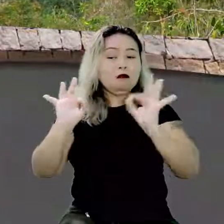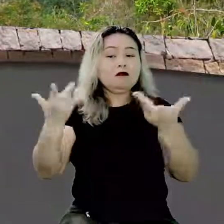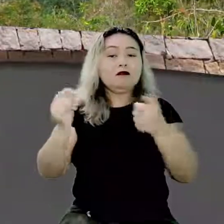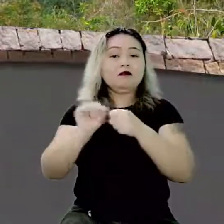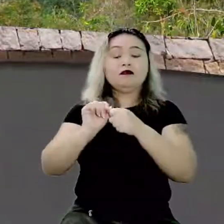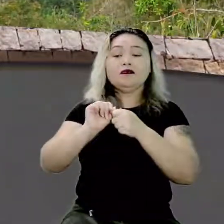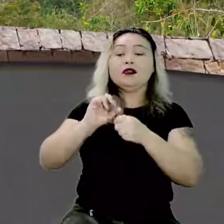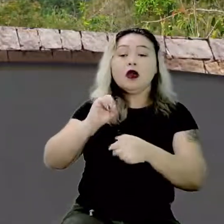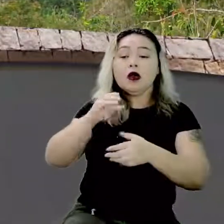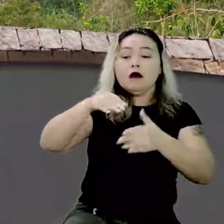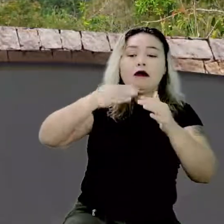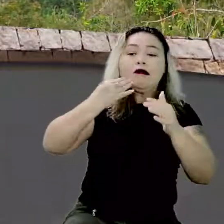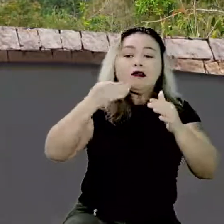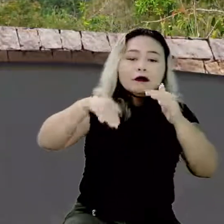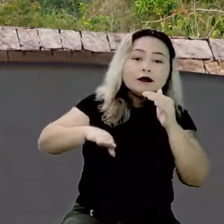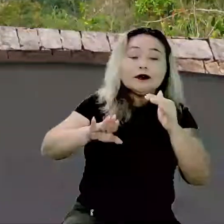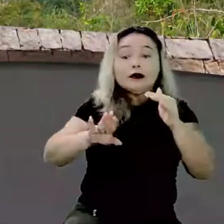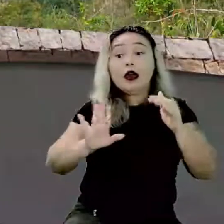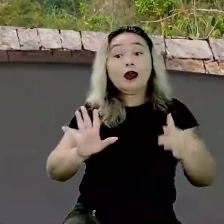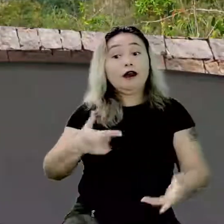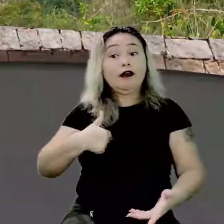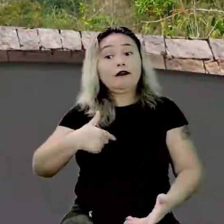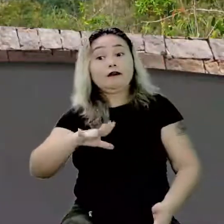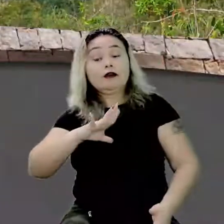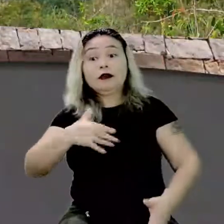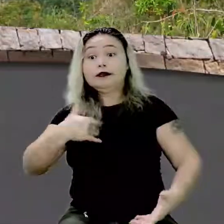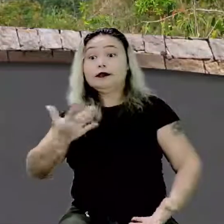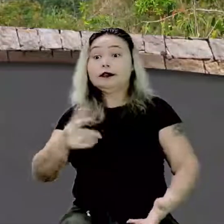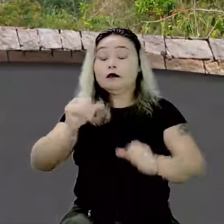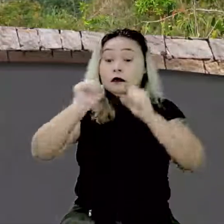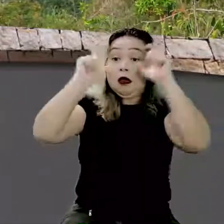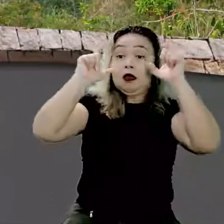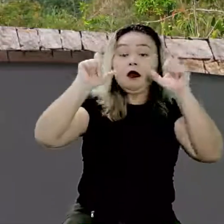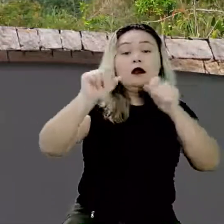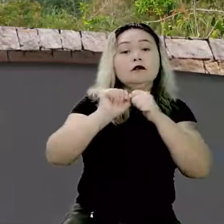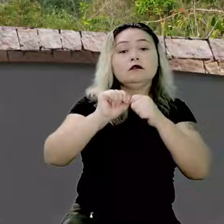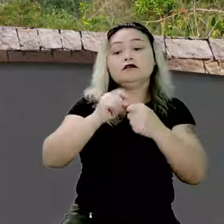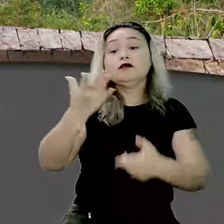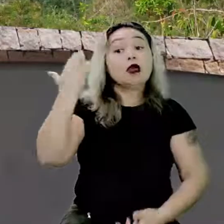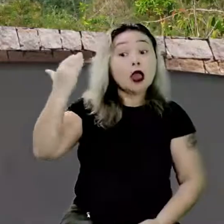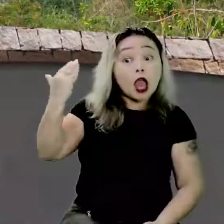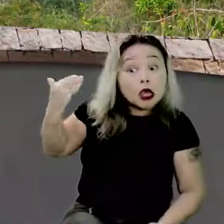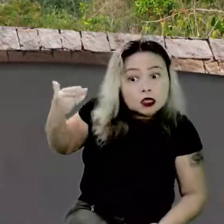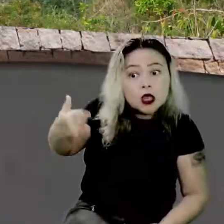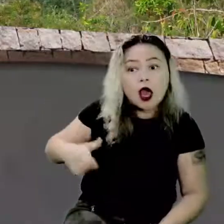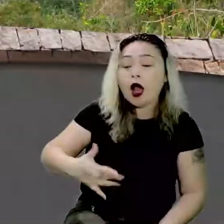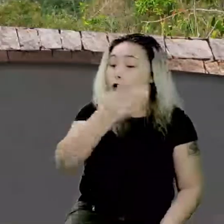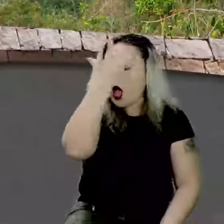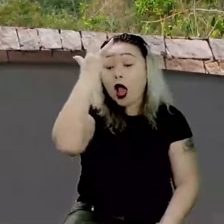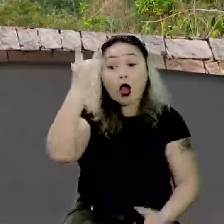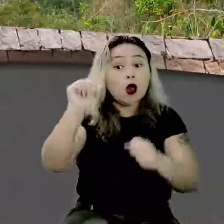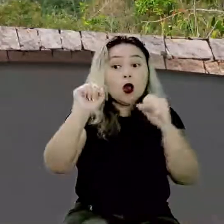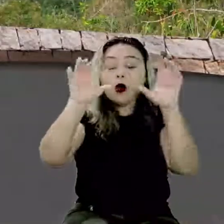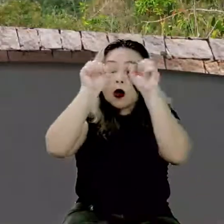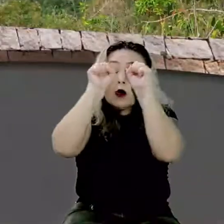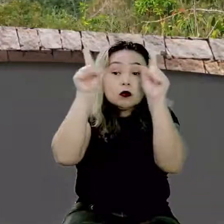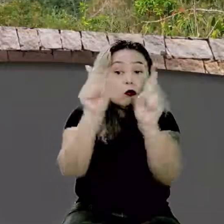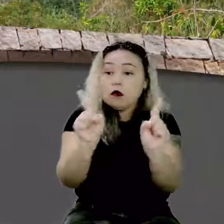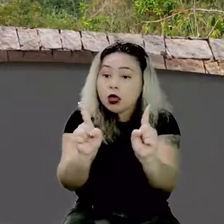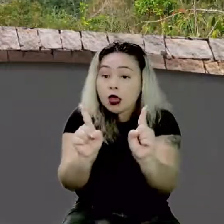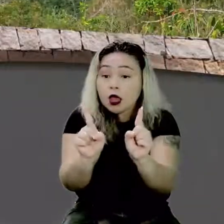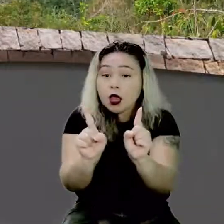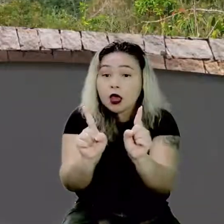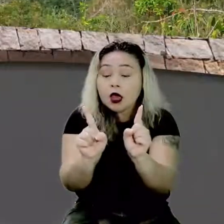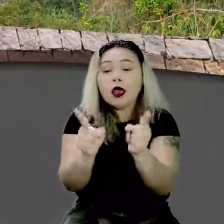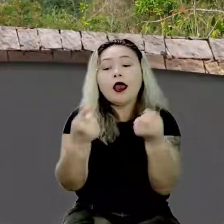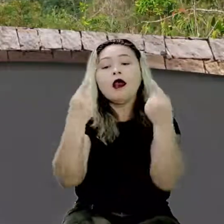Se passar num buraco, todo mundo já fica com raiva e acorda, né? Meu amigo, as pessoas nem dormiam. E agora imaginem